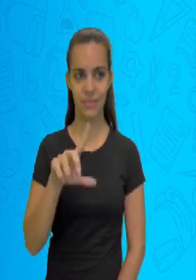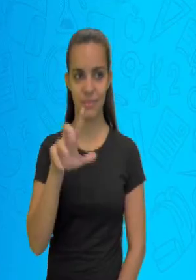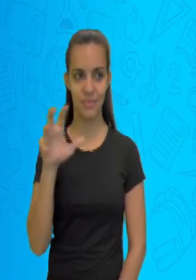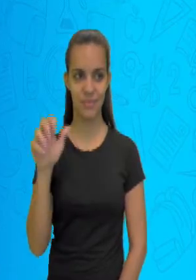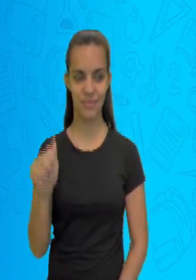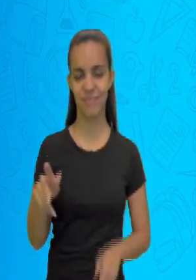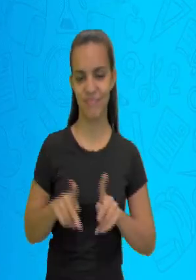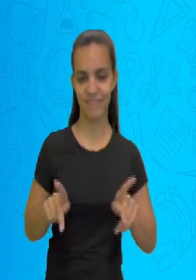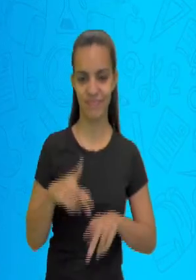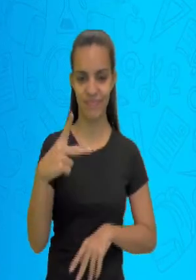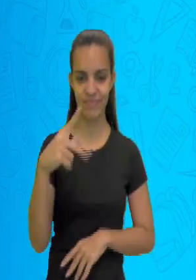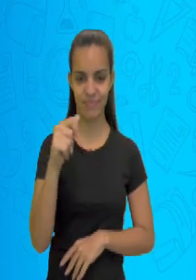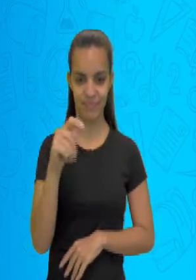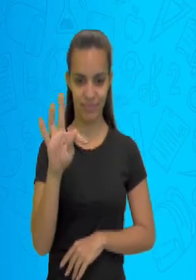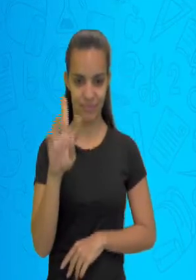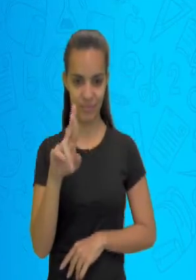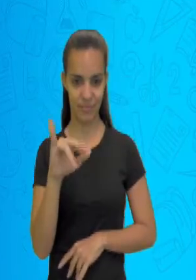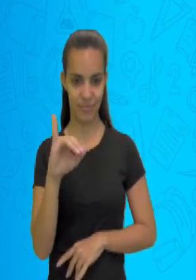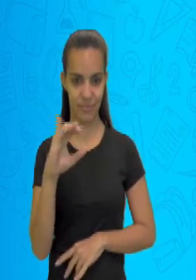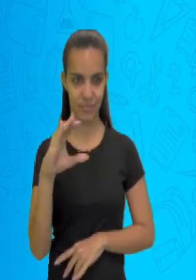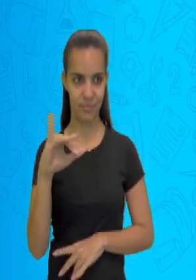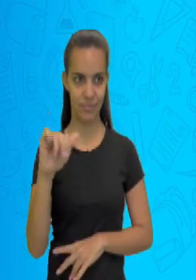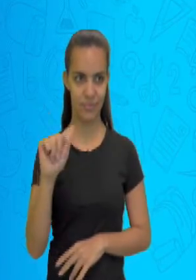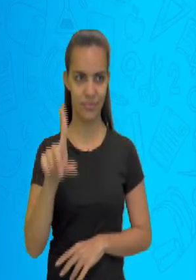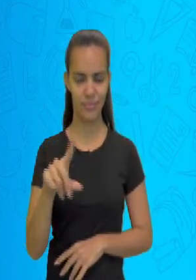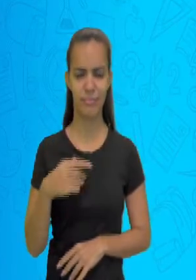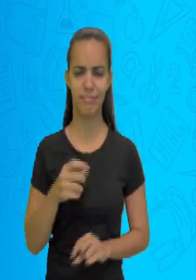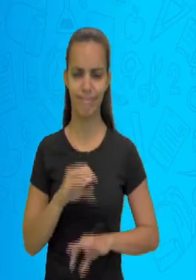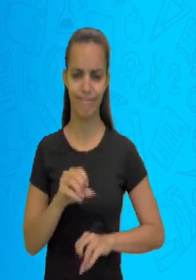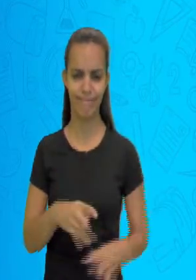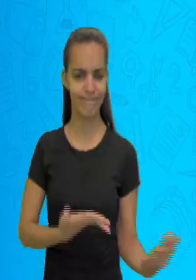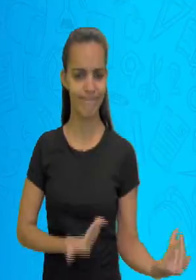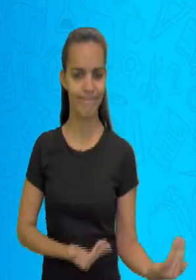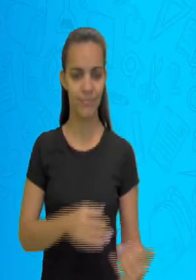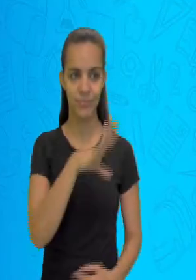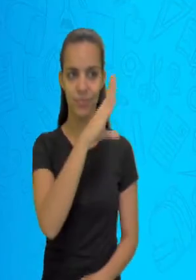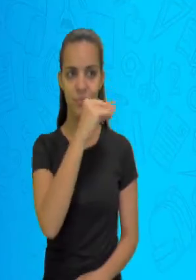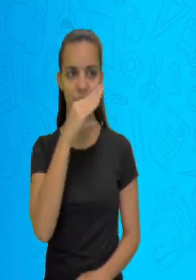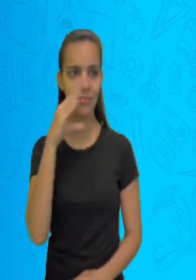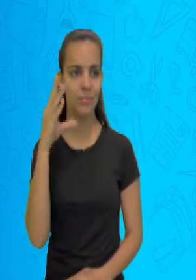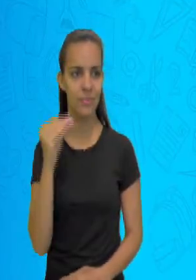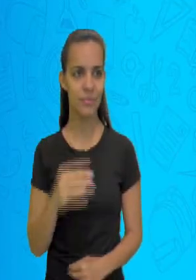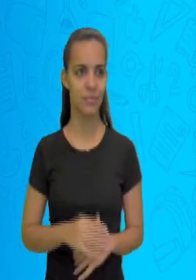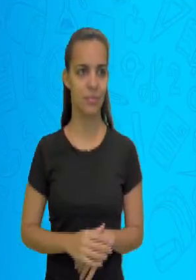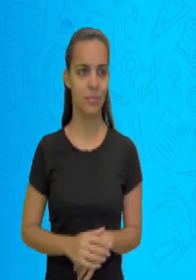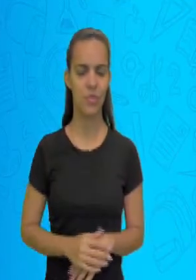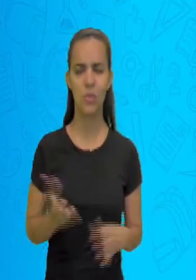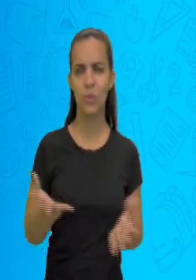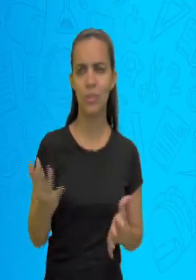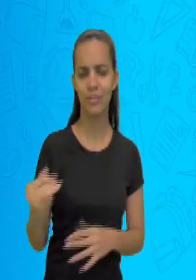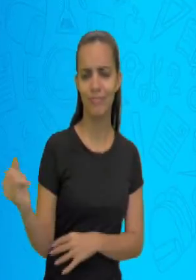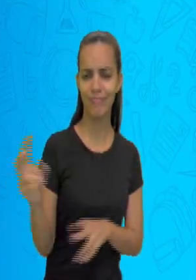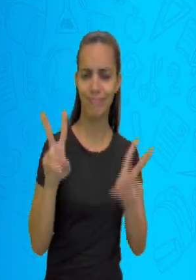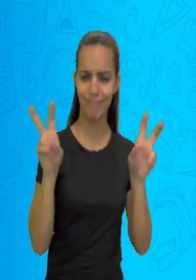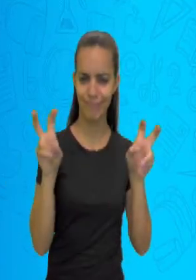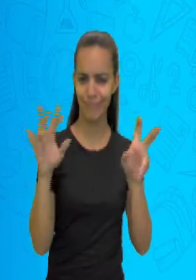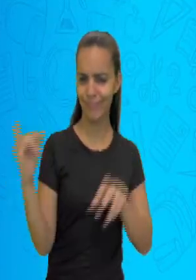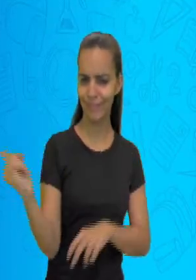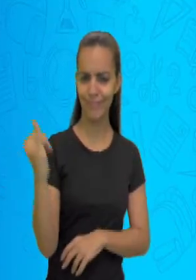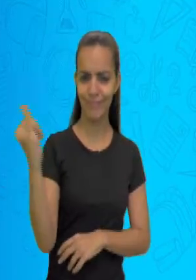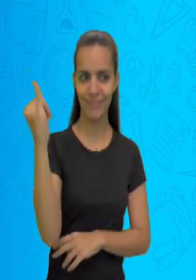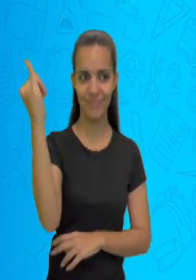Olá, sou a professora Patrícia, da Educação de Jovens e Adultos, e hoje temos um assunto muito importante para falar na nossa